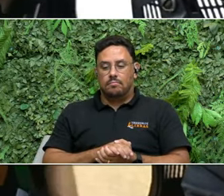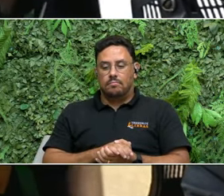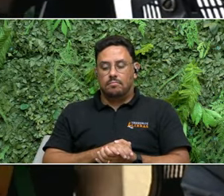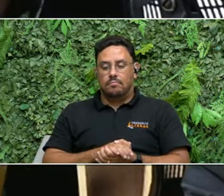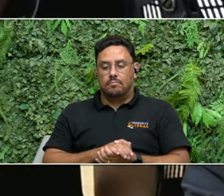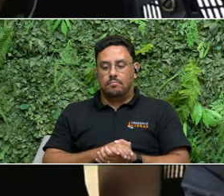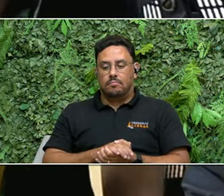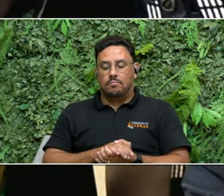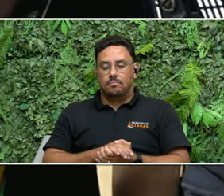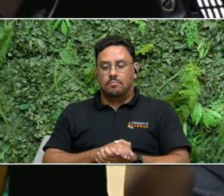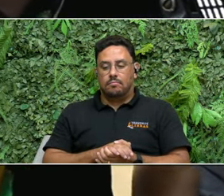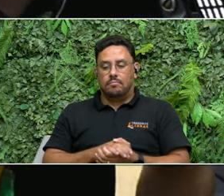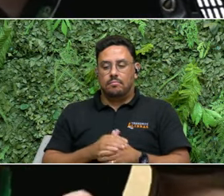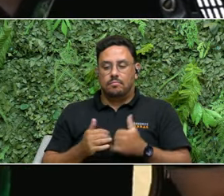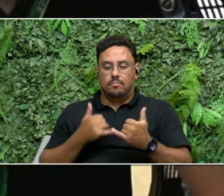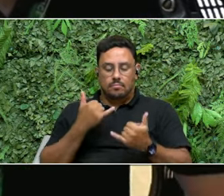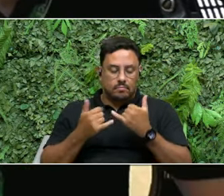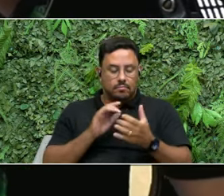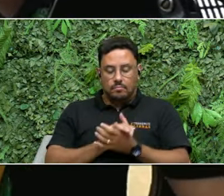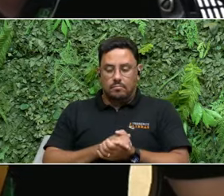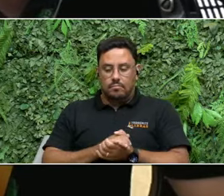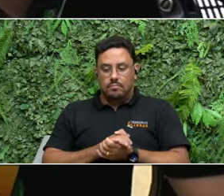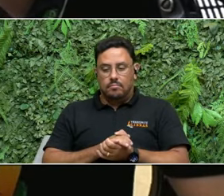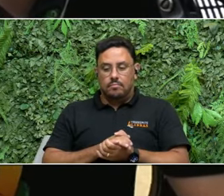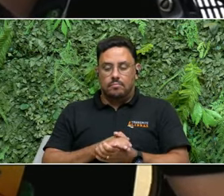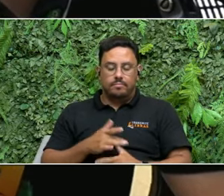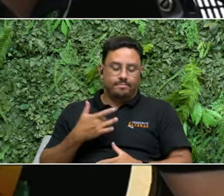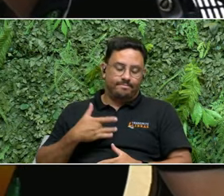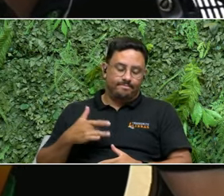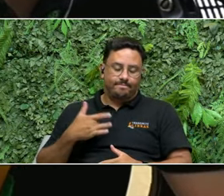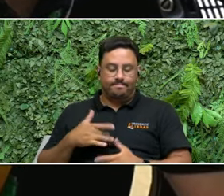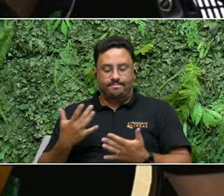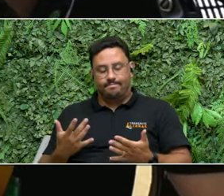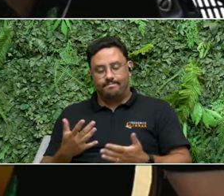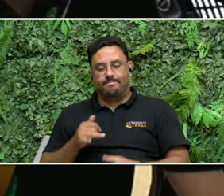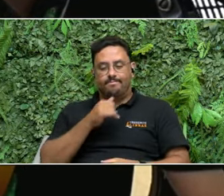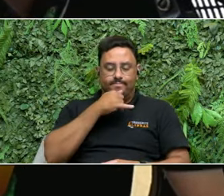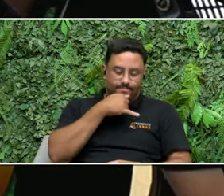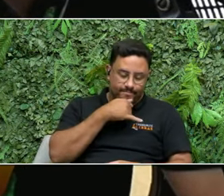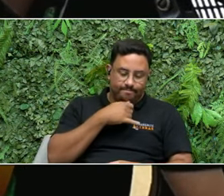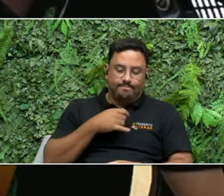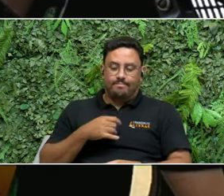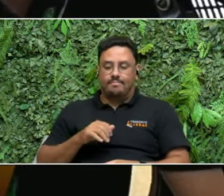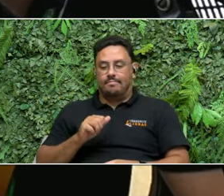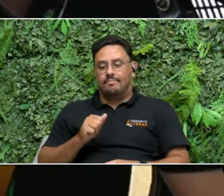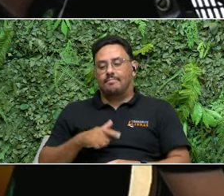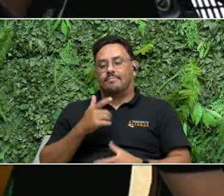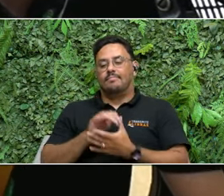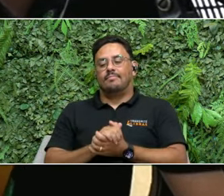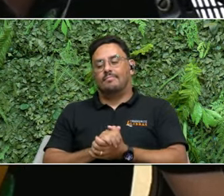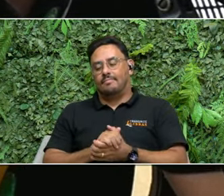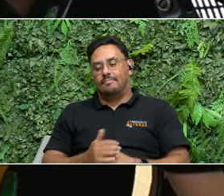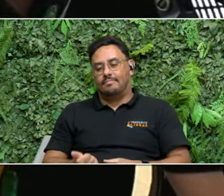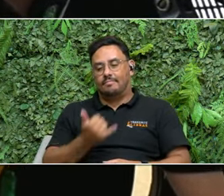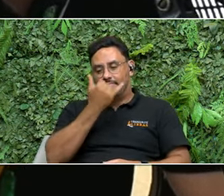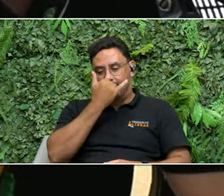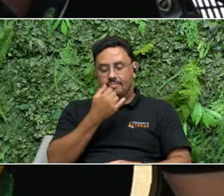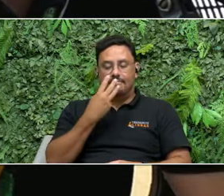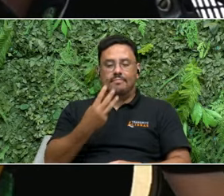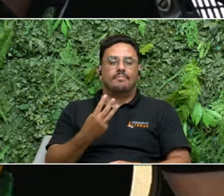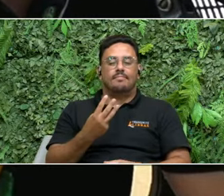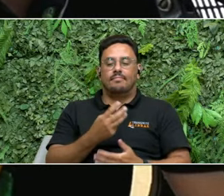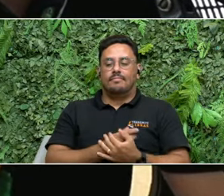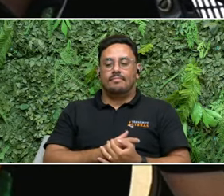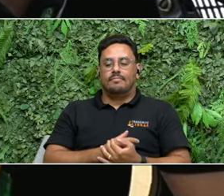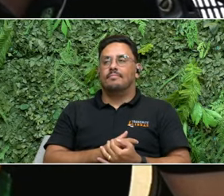gemerson s de brincadeira né Tadinho que infelicidade pelo azar vai porque deu azar e vai levar um três